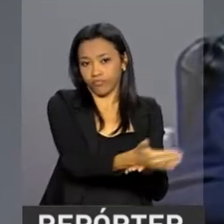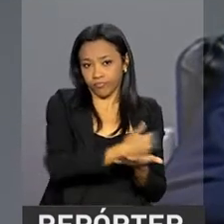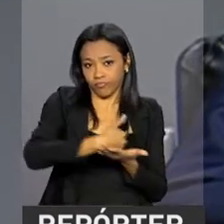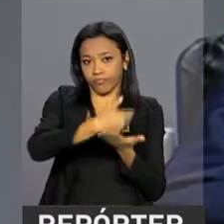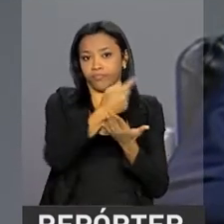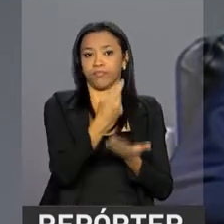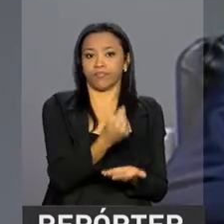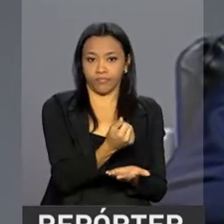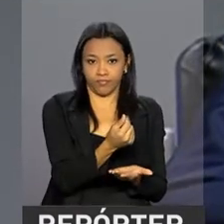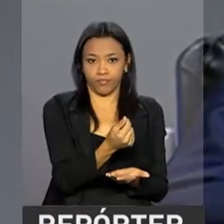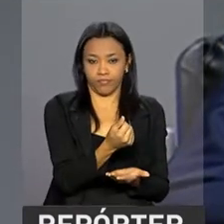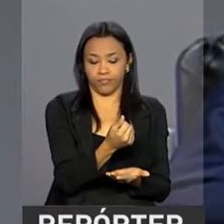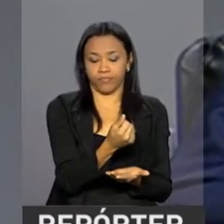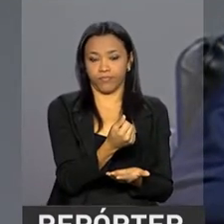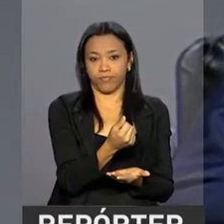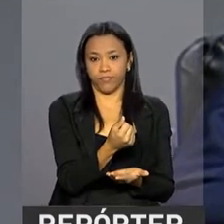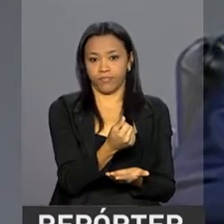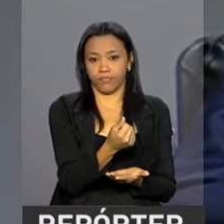queda